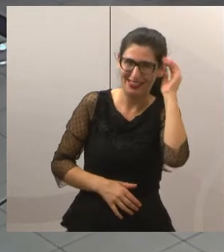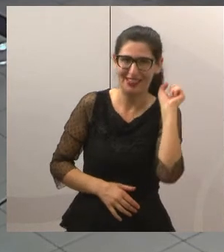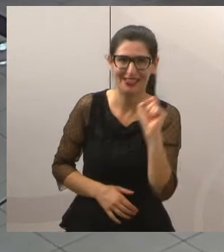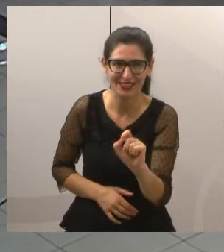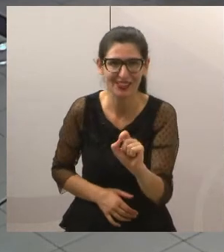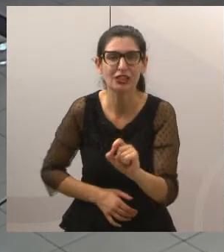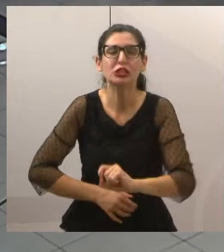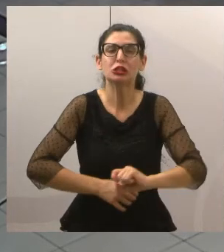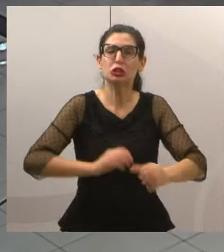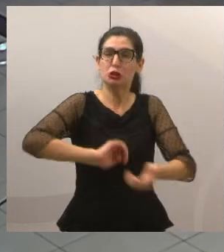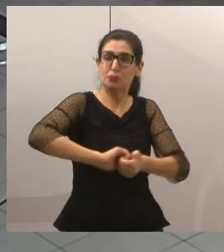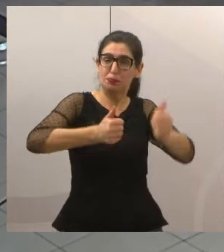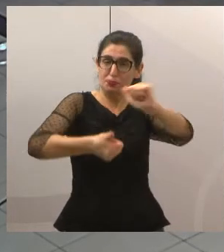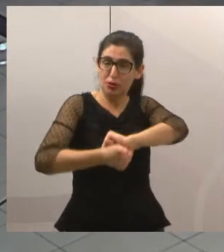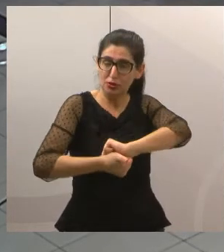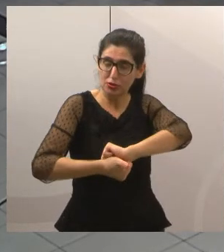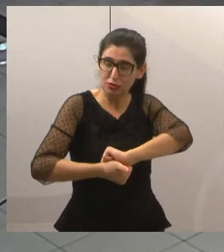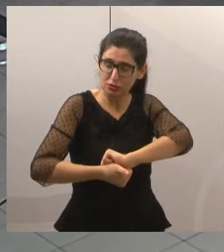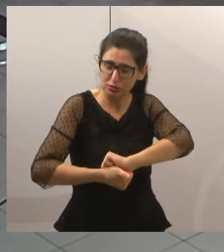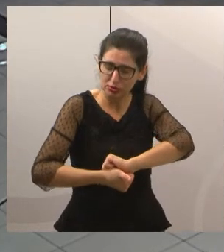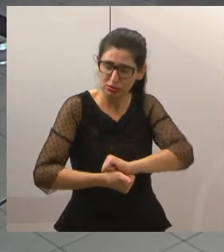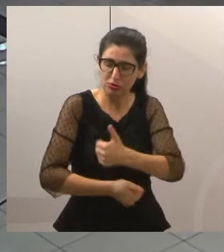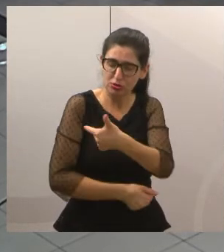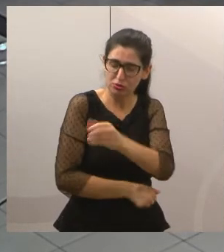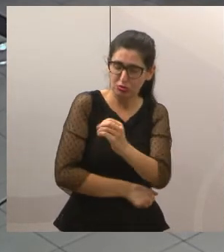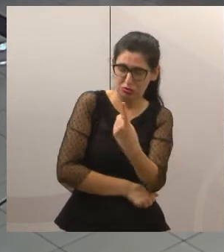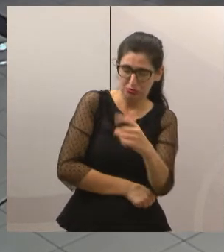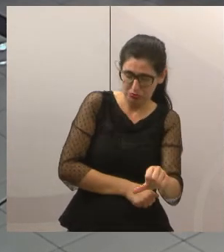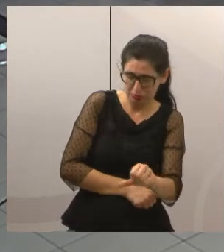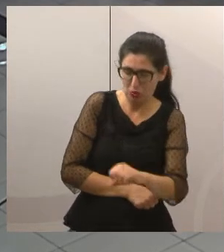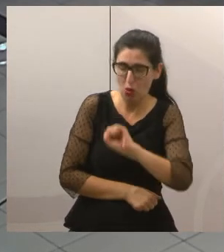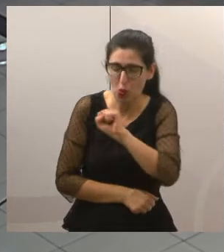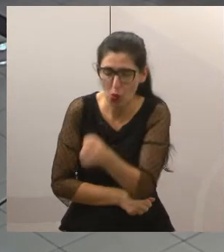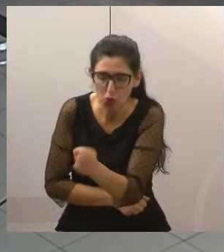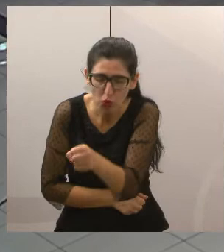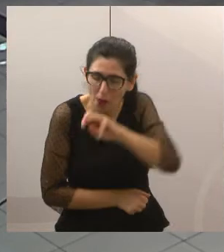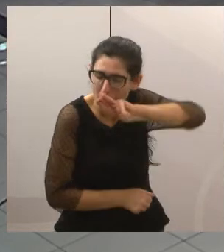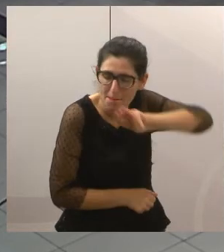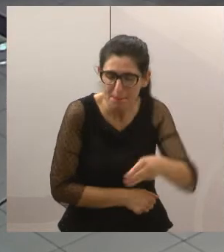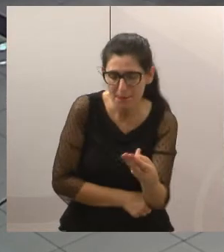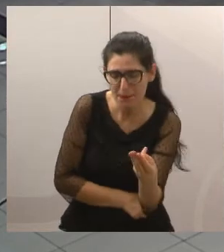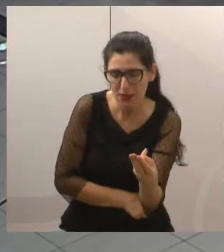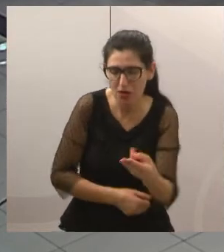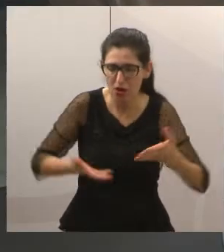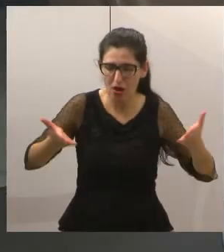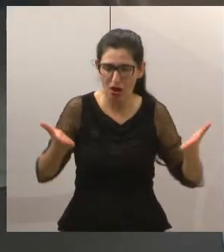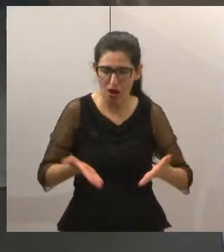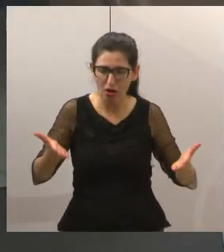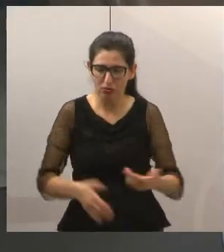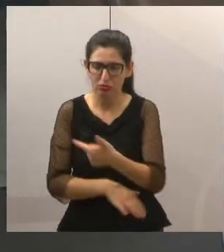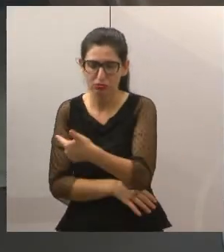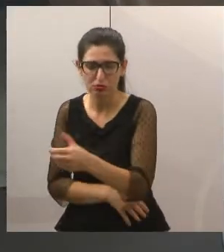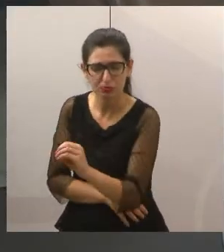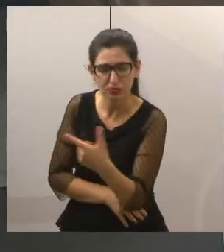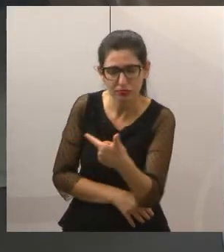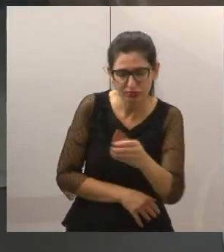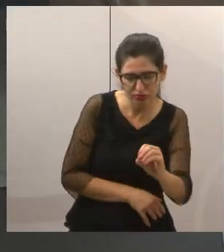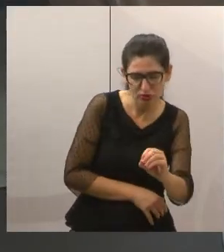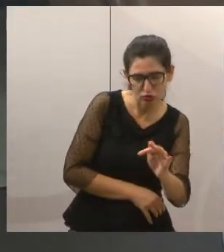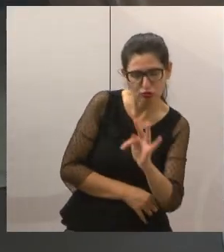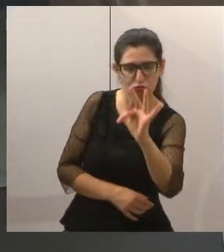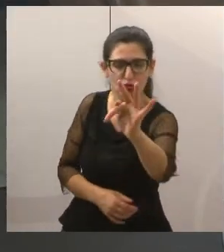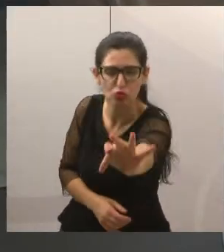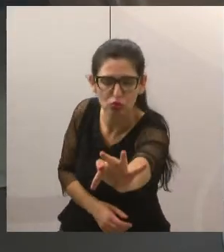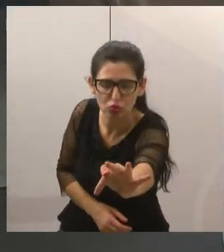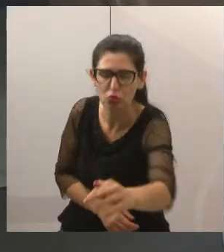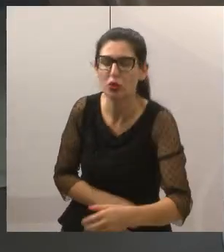Social Esporte, em 2019, 8 milhões, e agora para 2020 está caindo